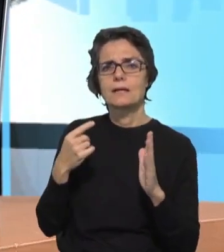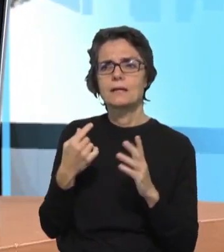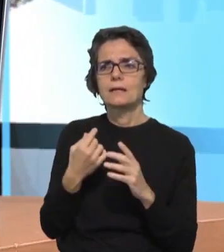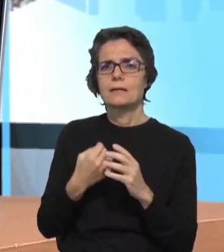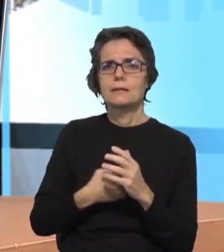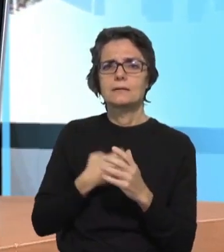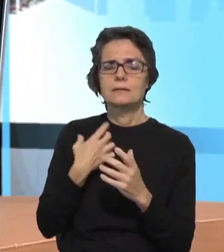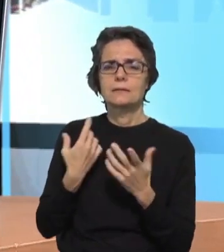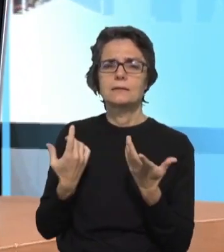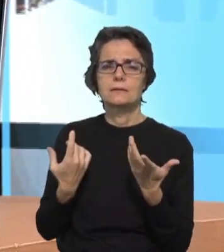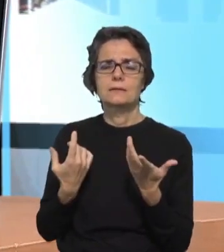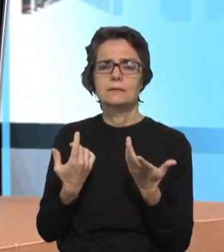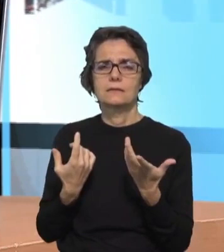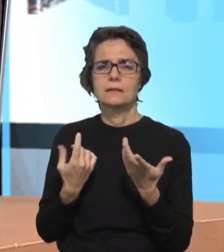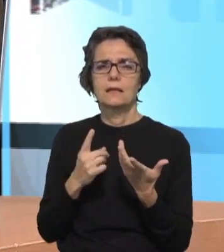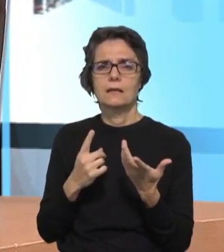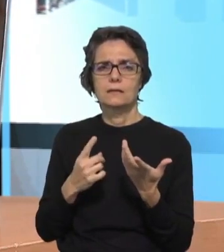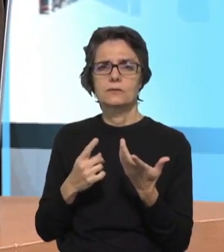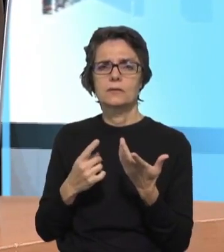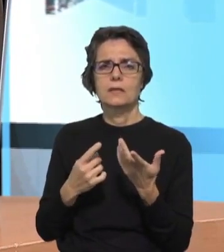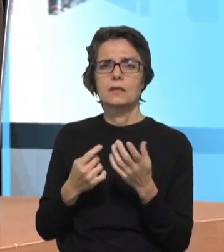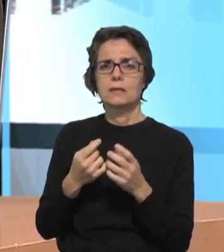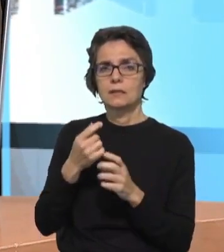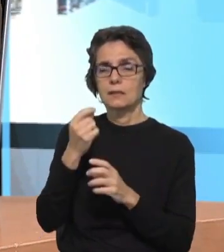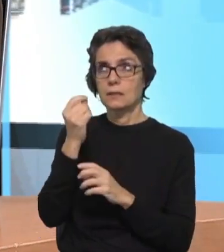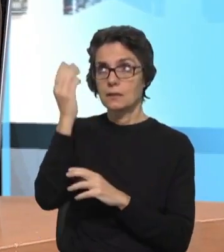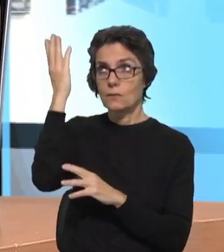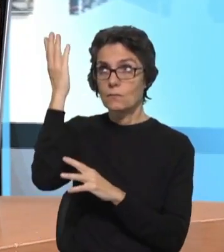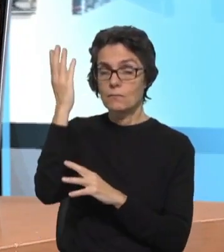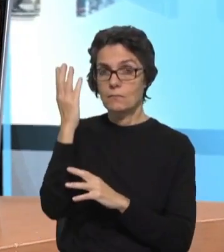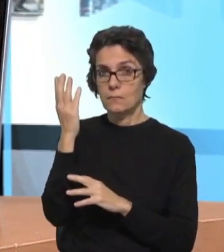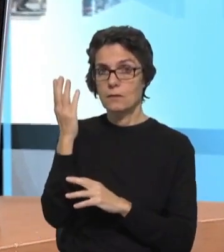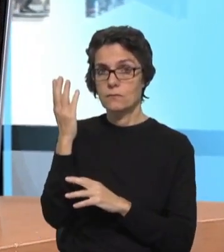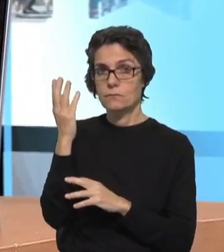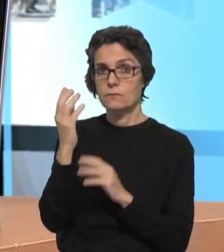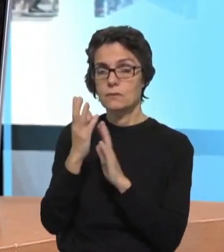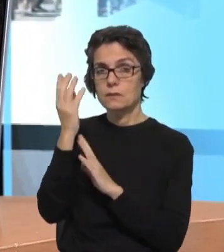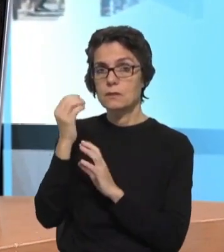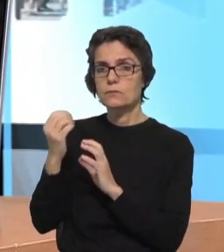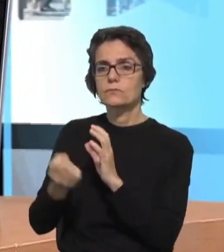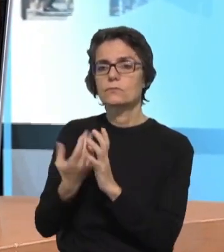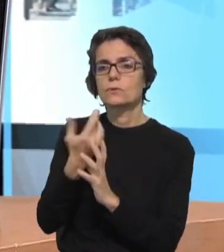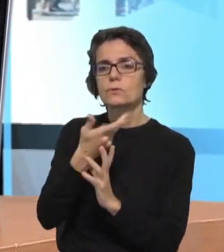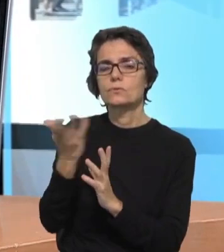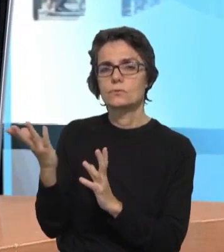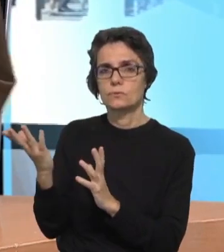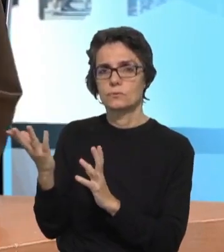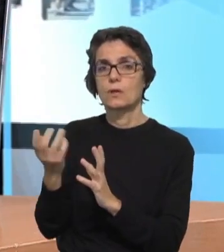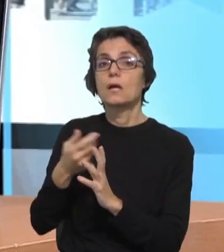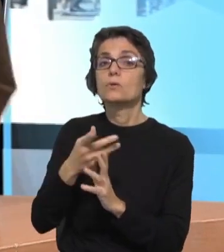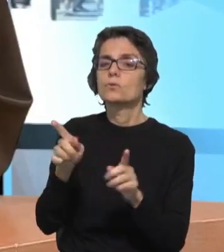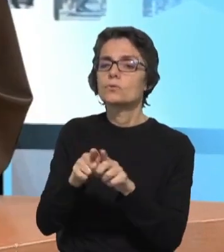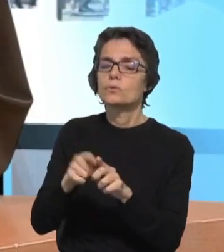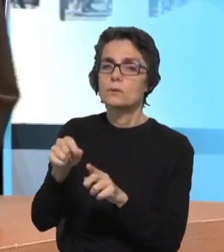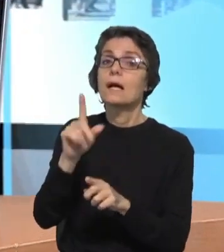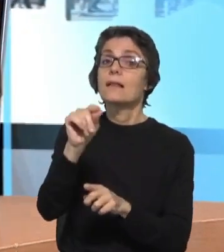uma cosmologia franciscana, em que se Deus é seu pai, tudo o que é criado por Deus é seu irmão. Tudo. Até a morte, olha,